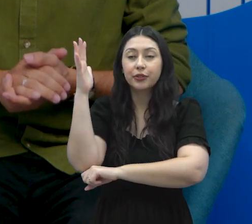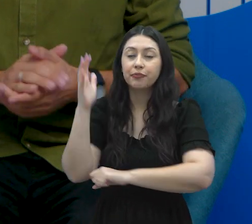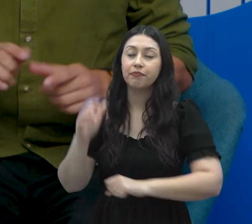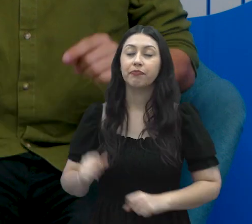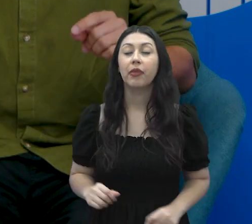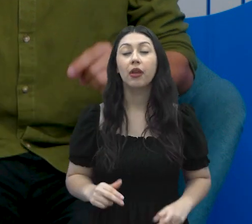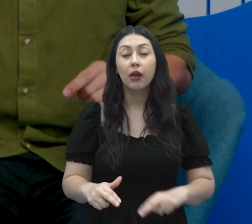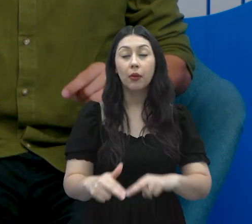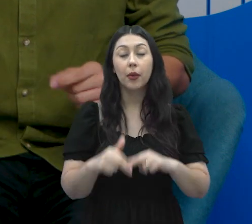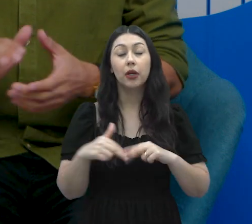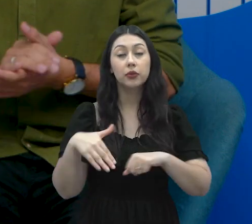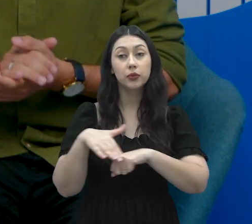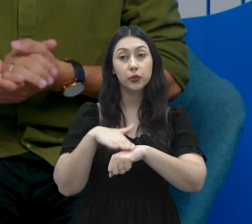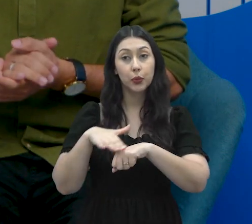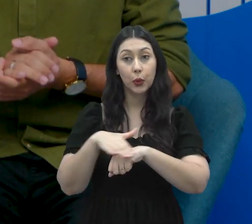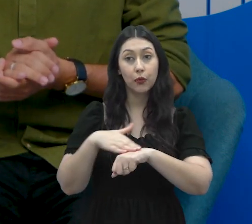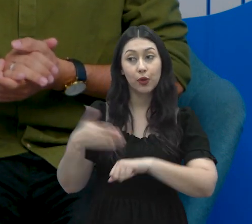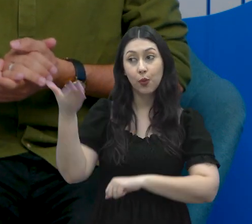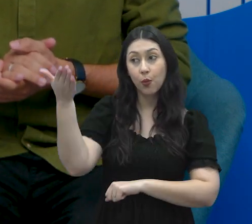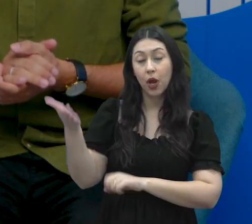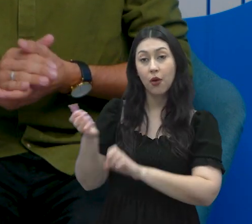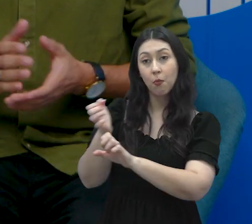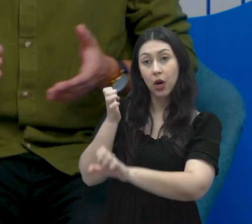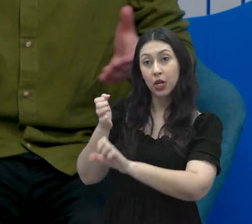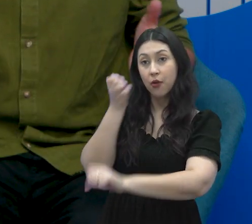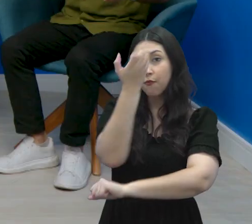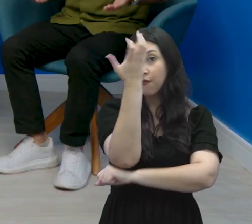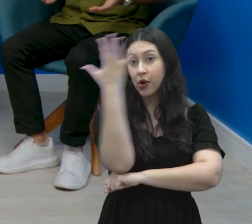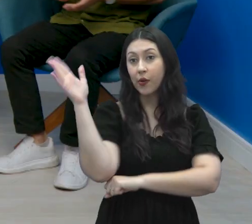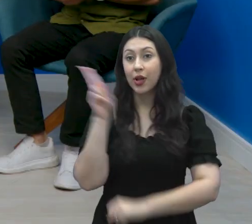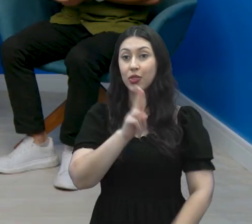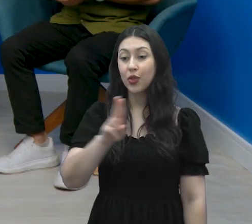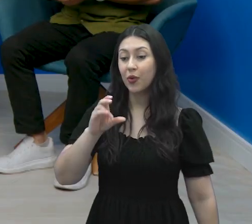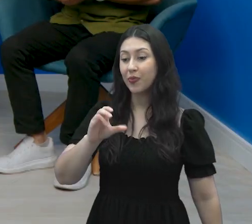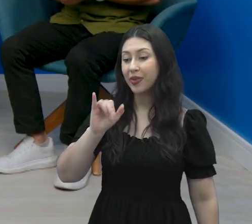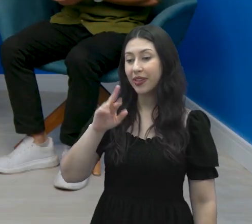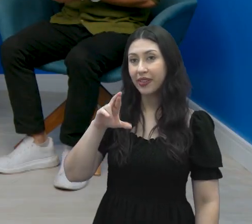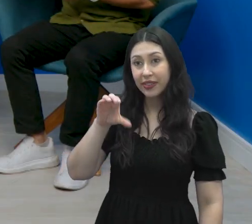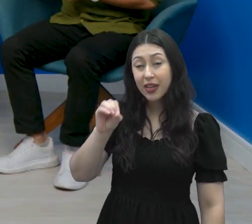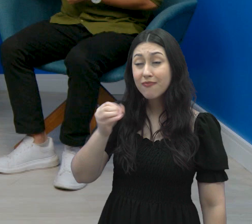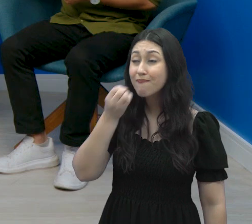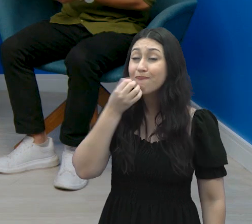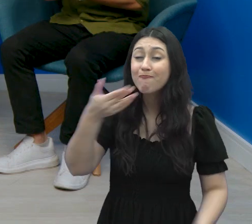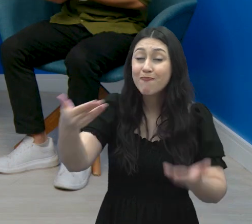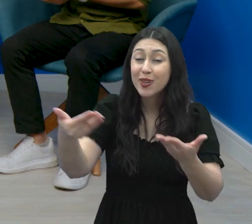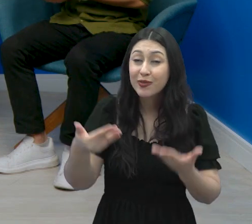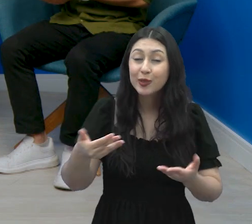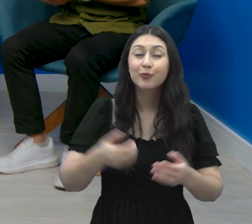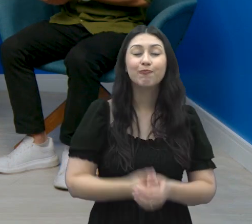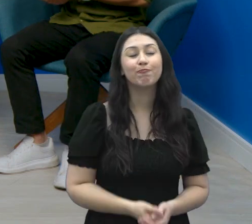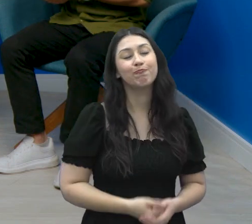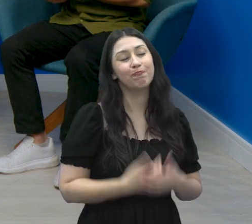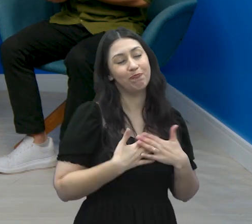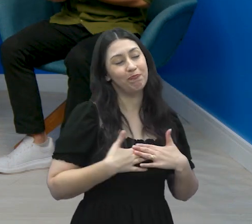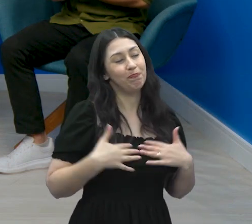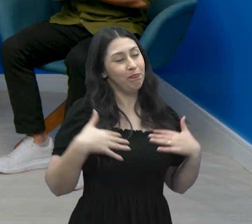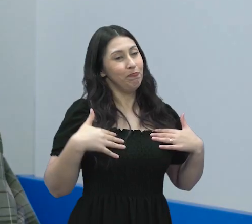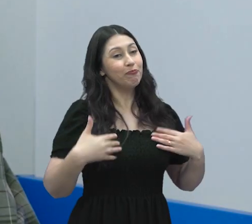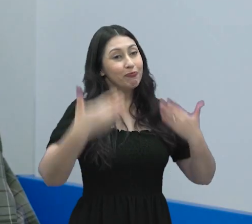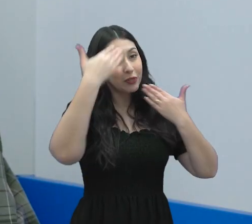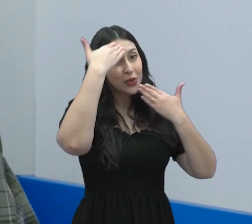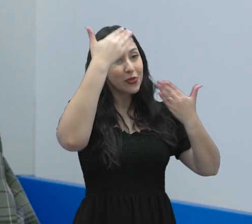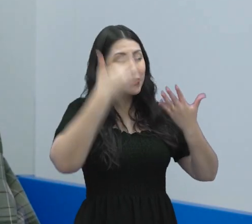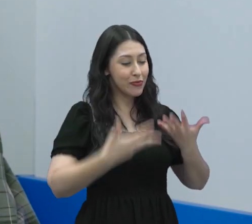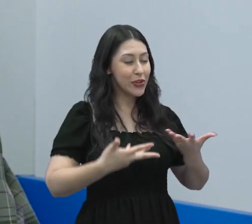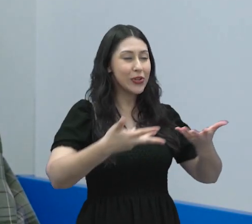ambiental. E sobre isso a gente conversa agora com o engenheiro florestal Ciro Crossi. Ciro, seja muito bem-vindo. Muito prazer,